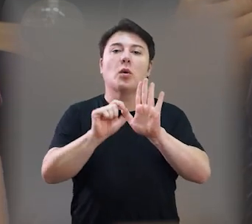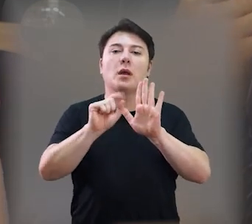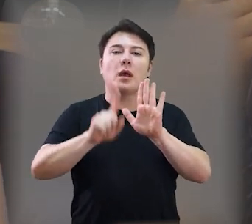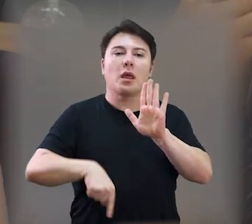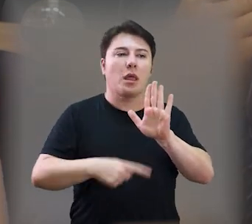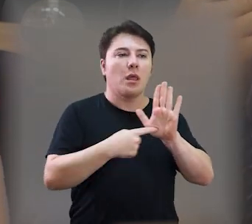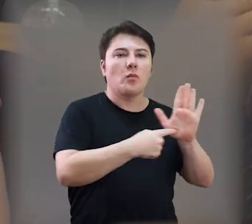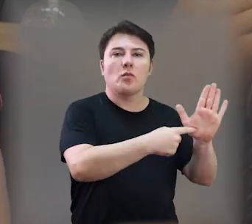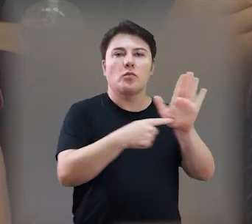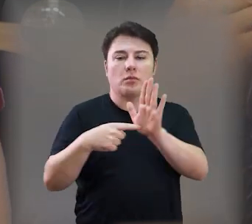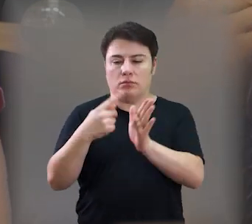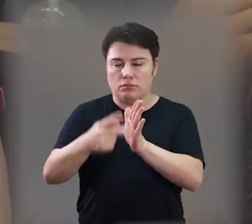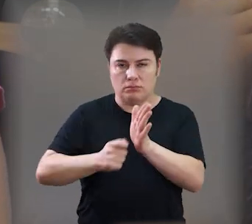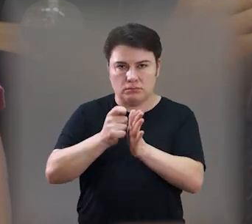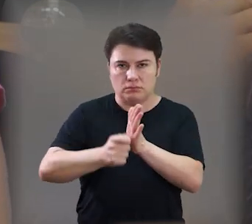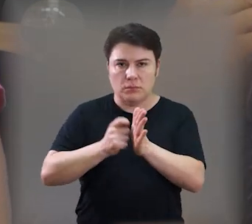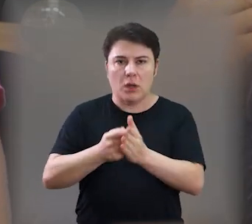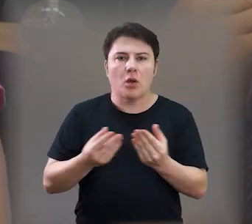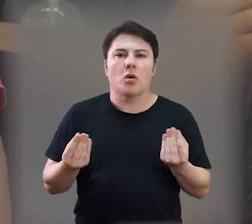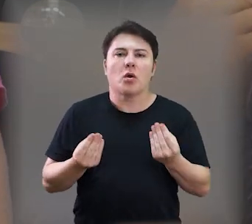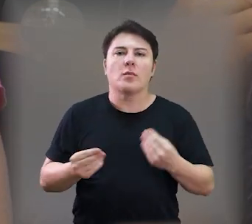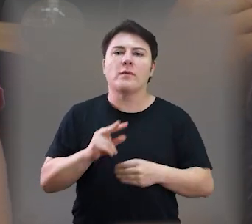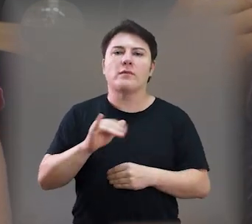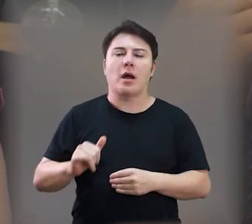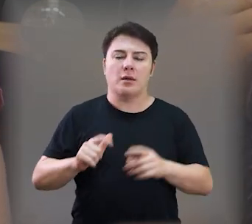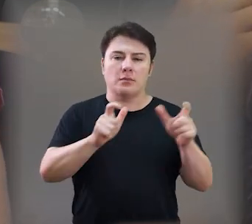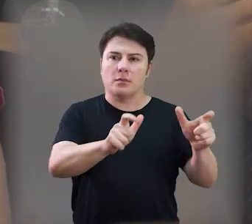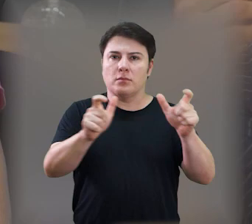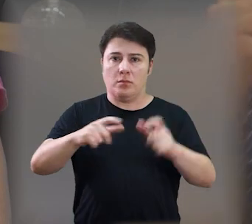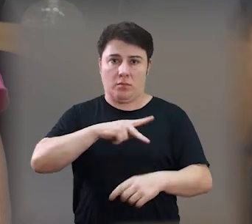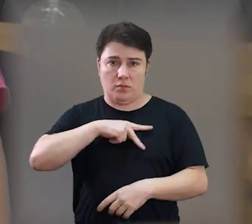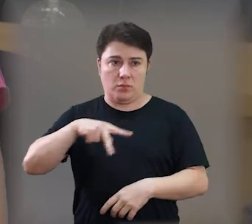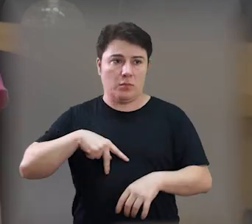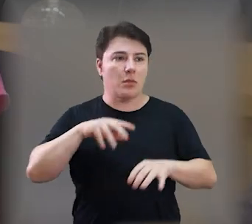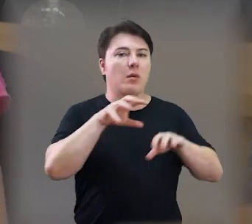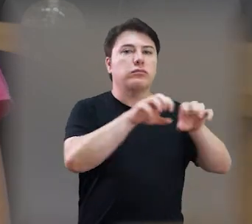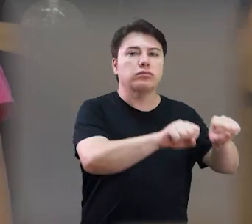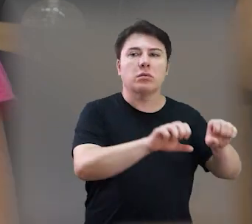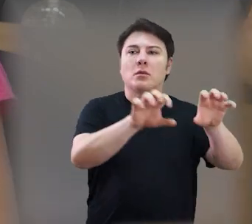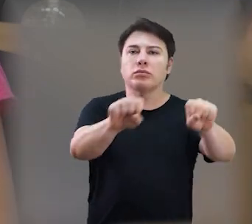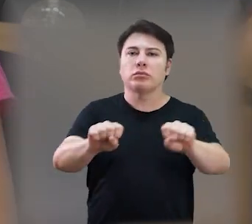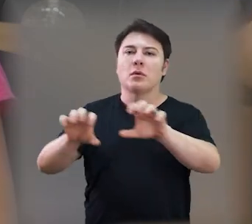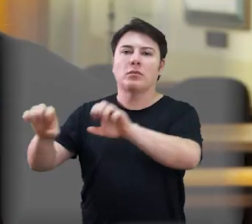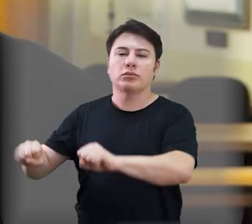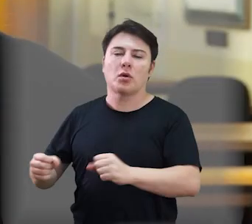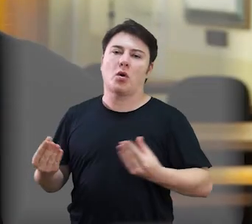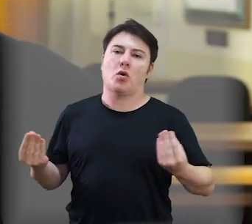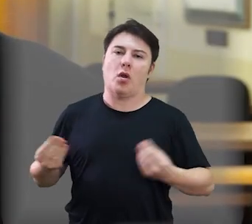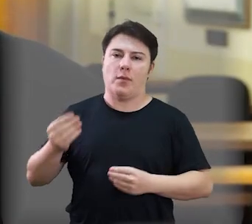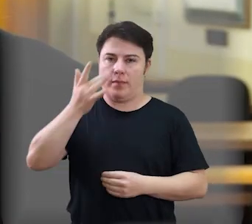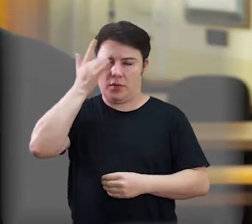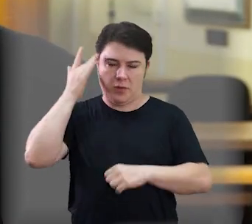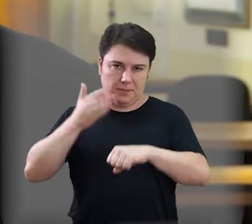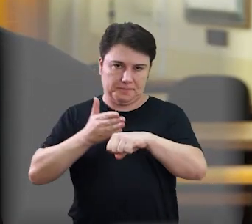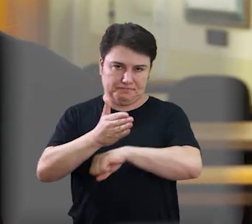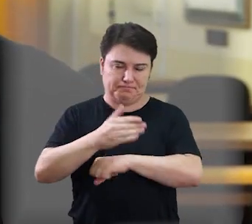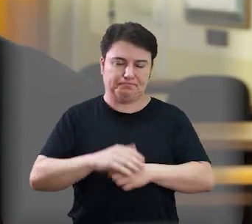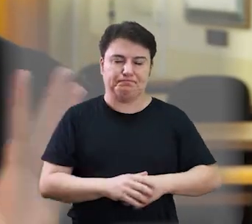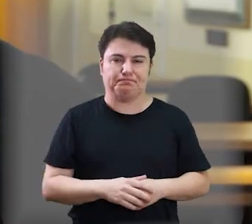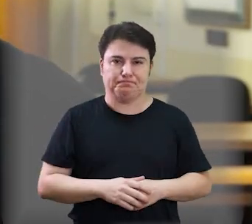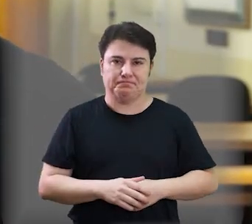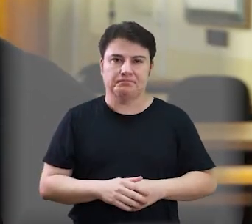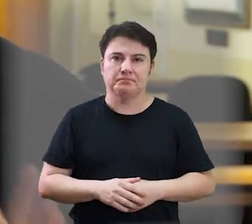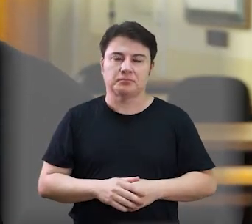nortear Araraquara sobre princípios de ocupação de espaços públicos pela cidadania. É uma iniciativa